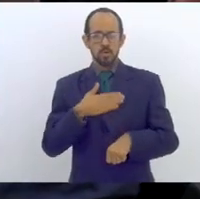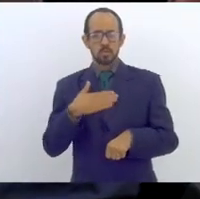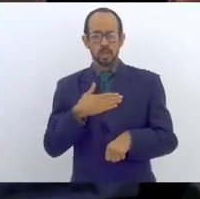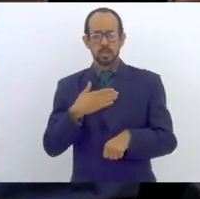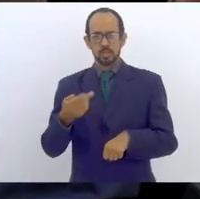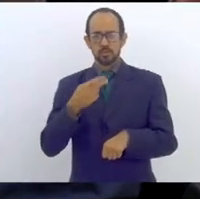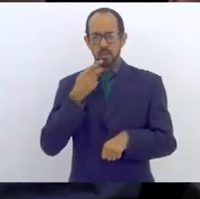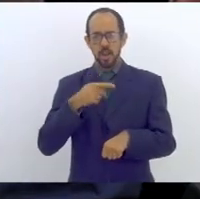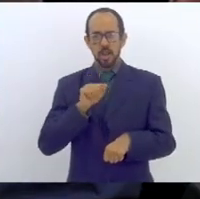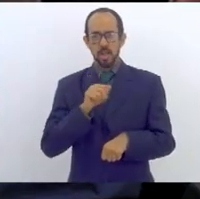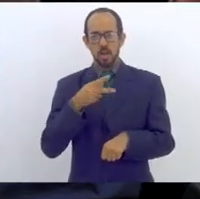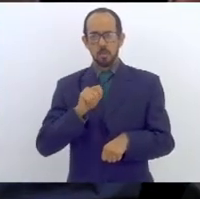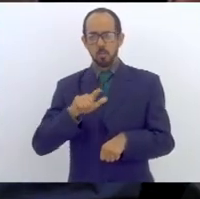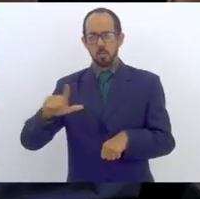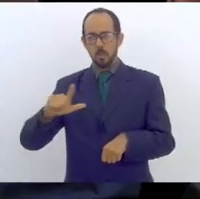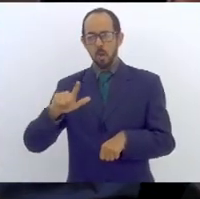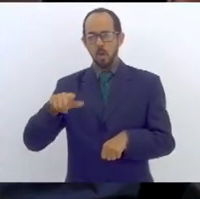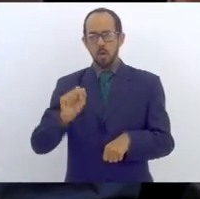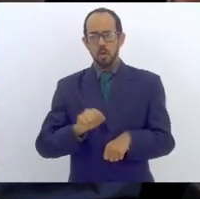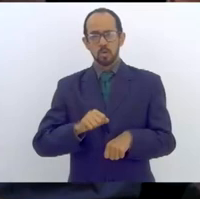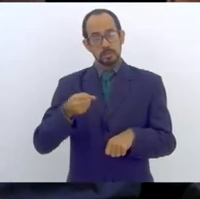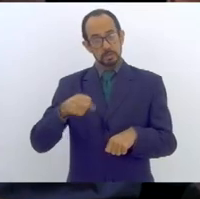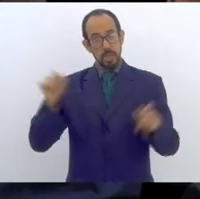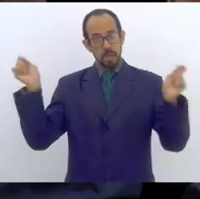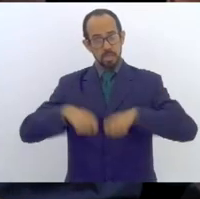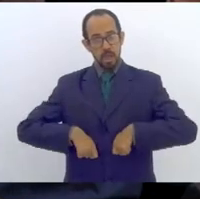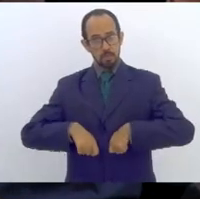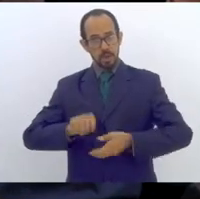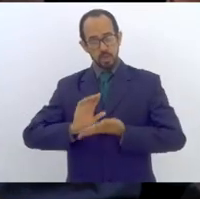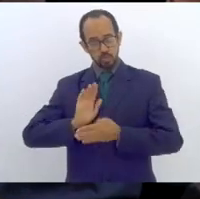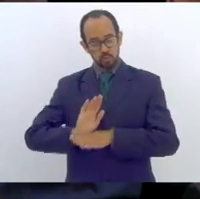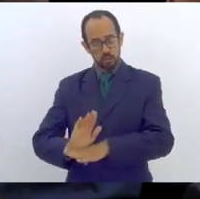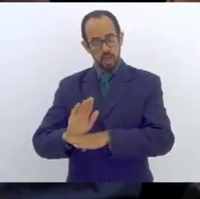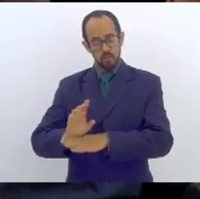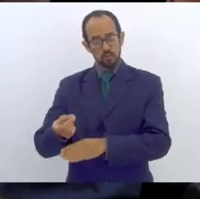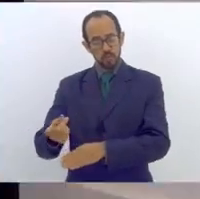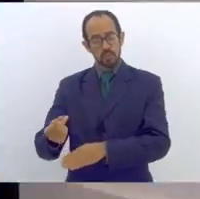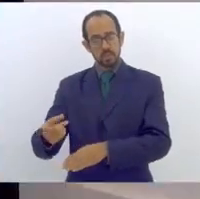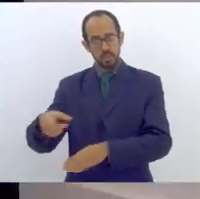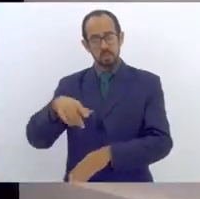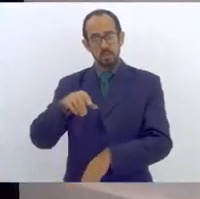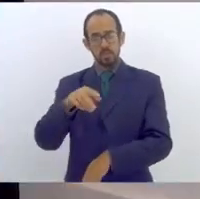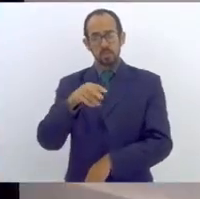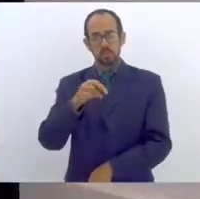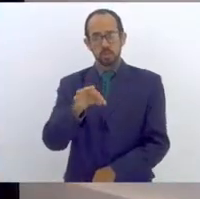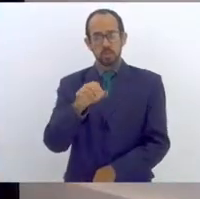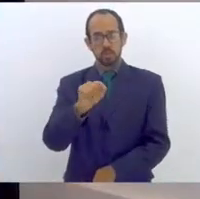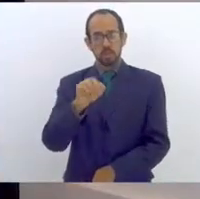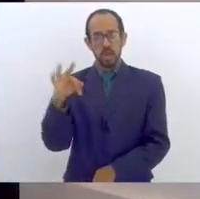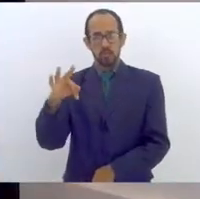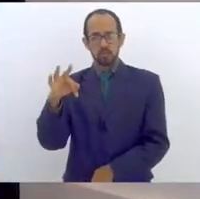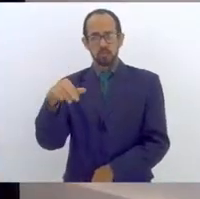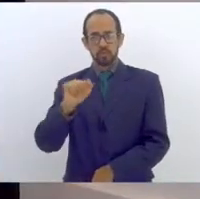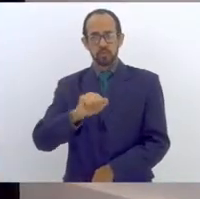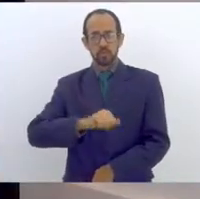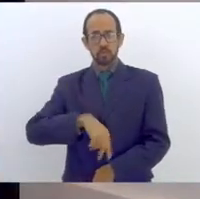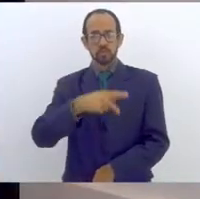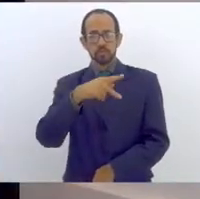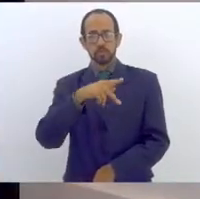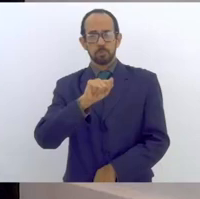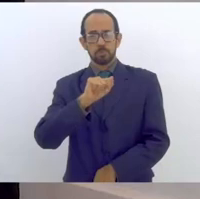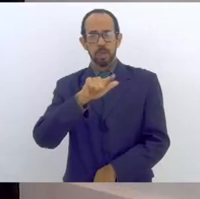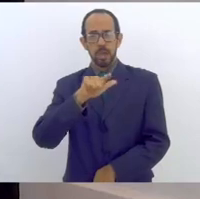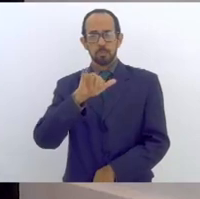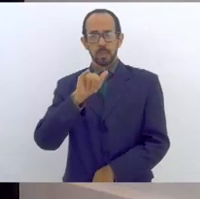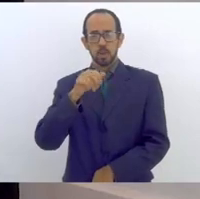estou aí colocando a pause para a gente puder ajudar financeiramente também na questão do TAF do dos papiloscopistas do concurso